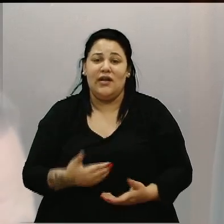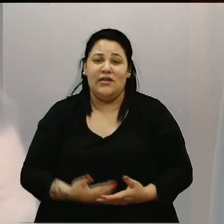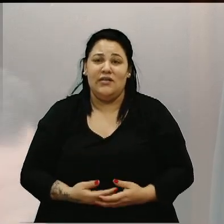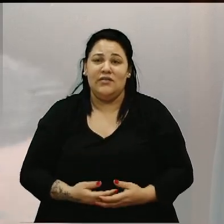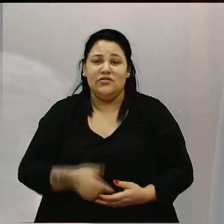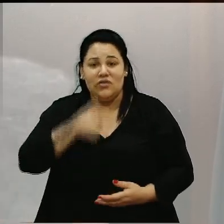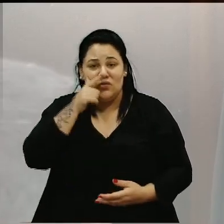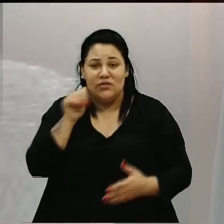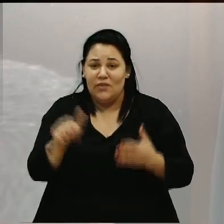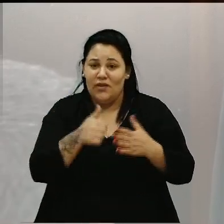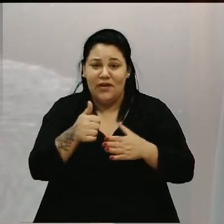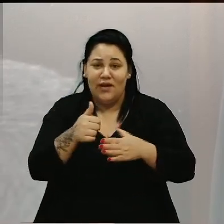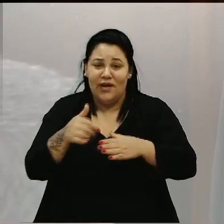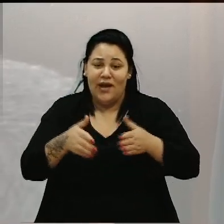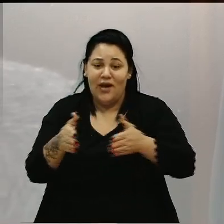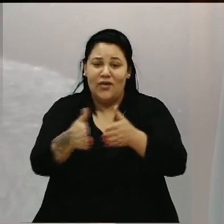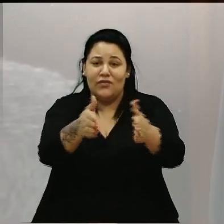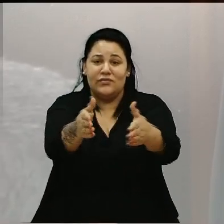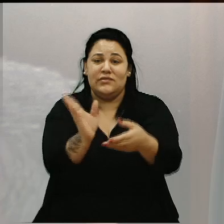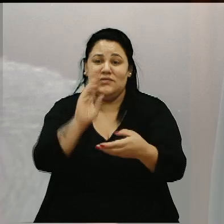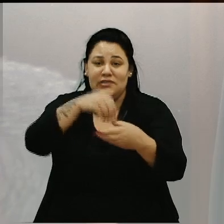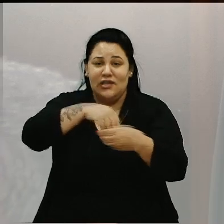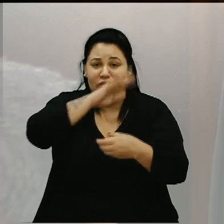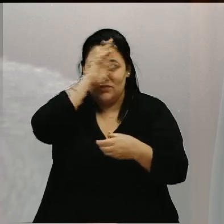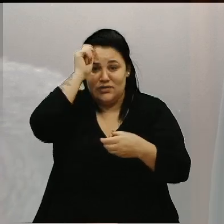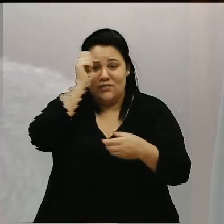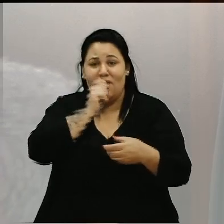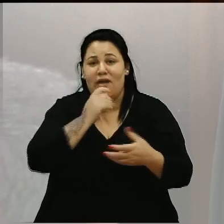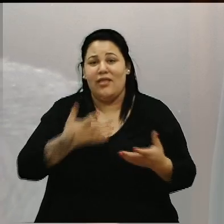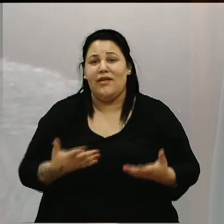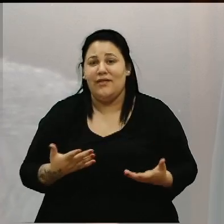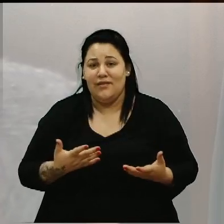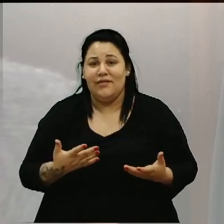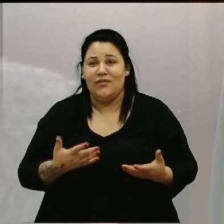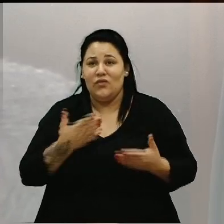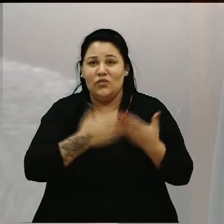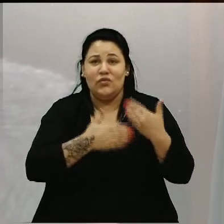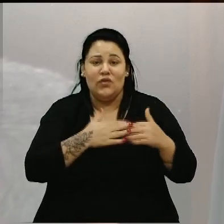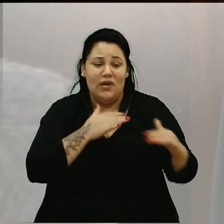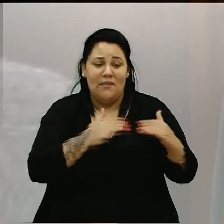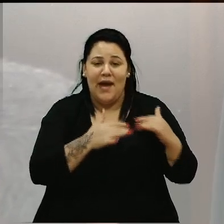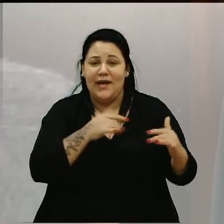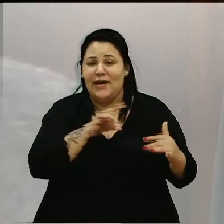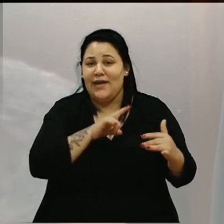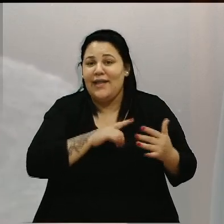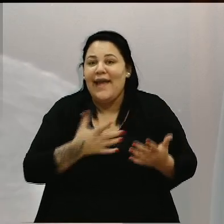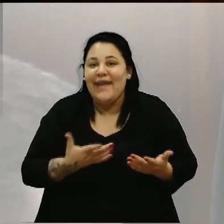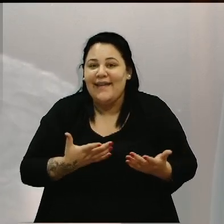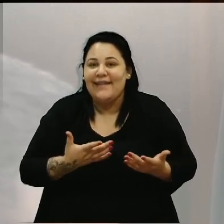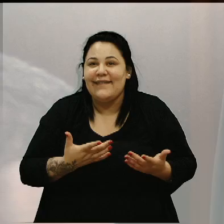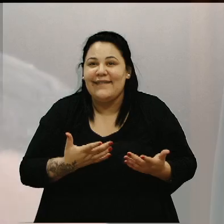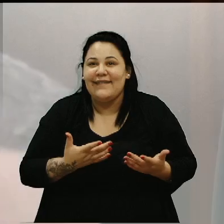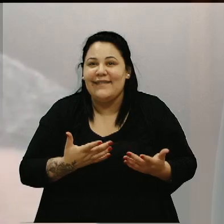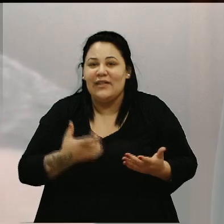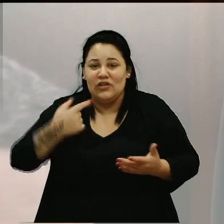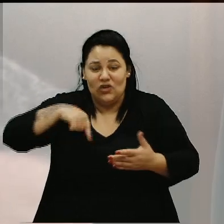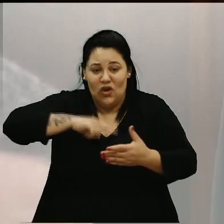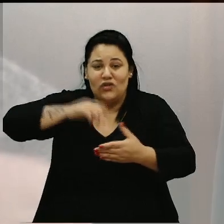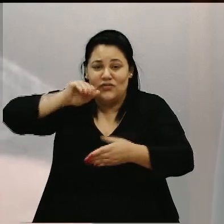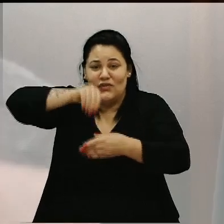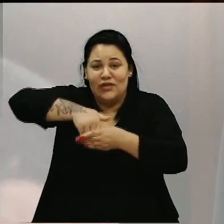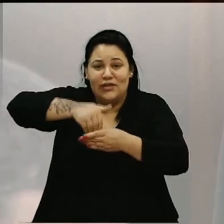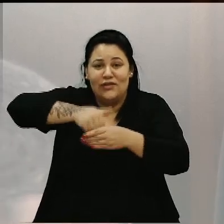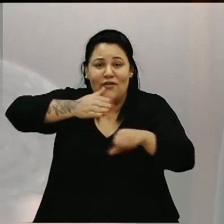as estradas dentro do município ainda. Com todo o maquinário que veio, que essa casa forneceu, votando a favor,